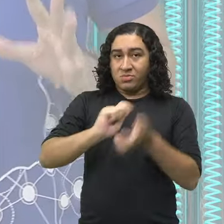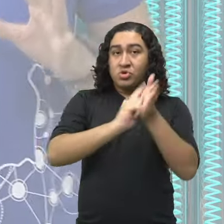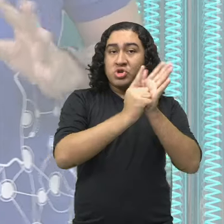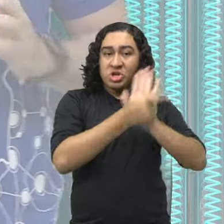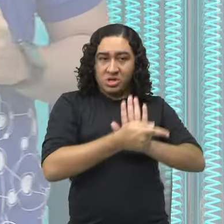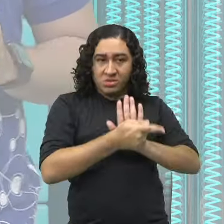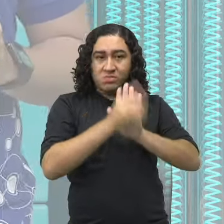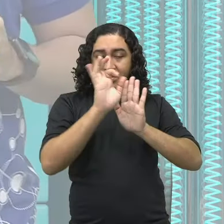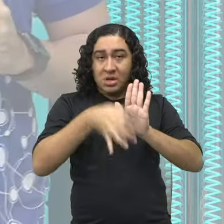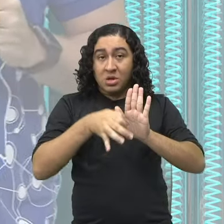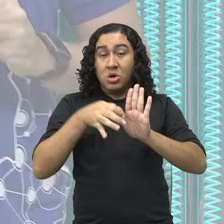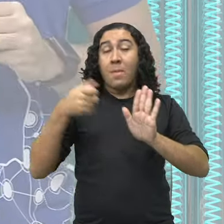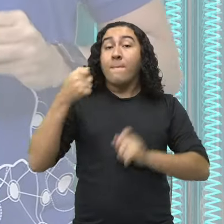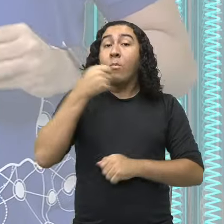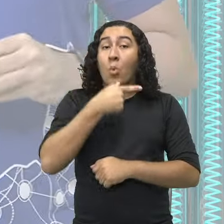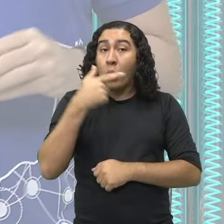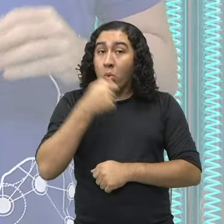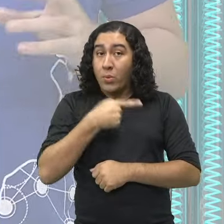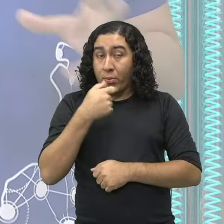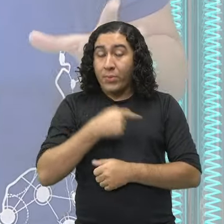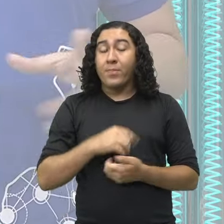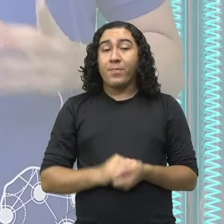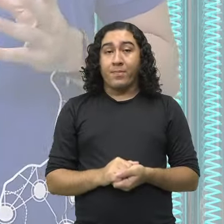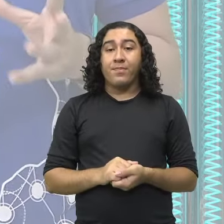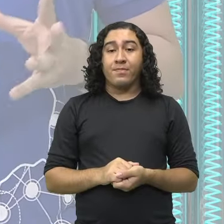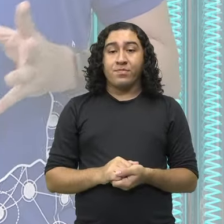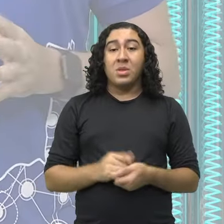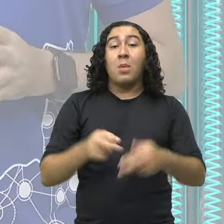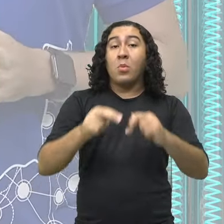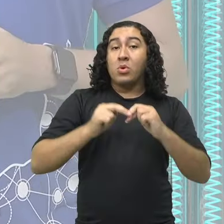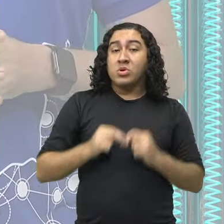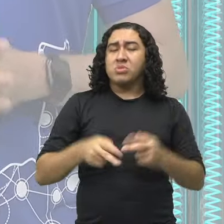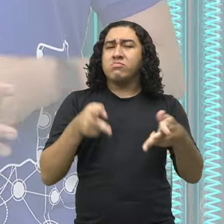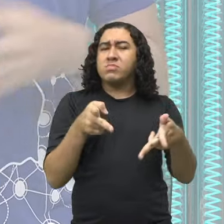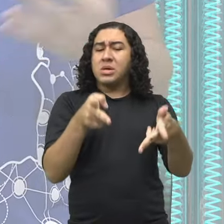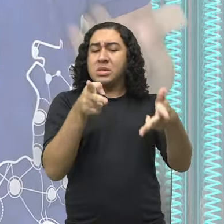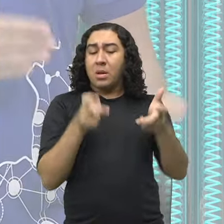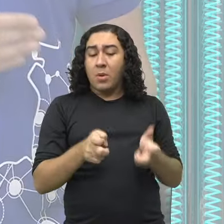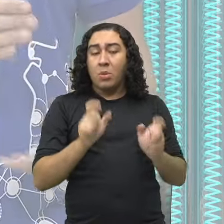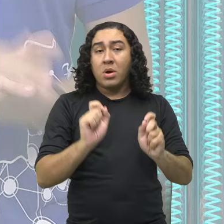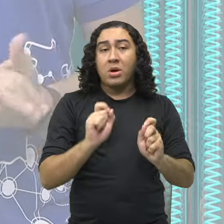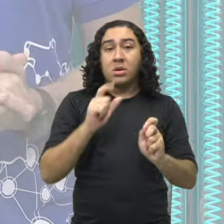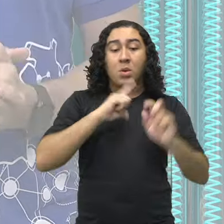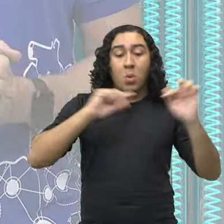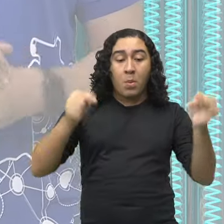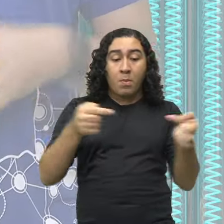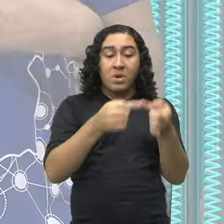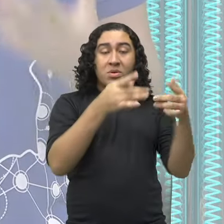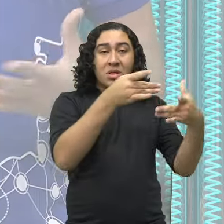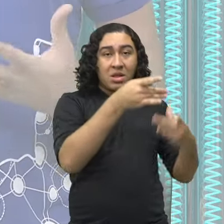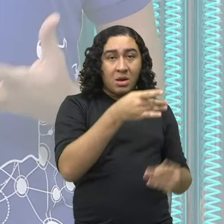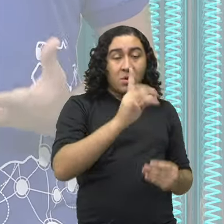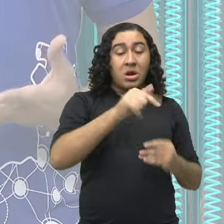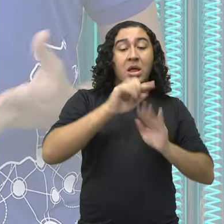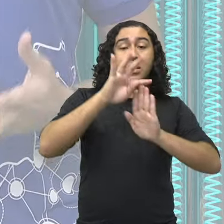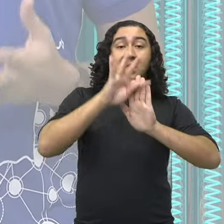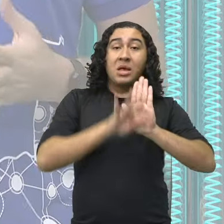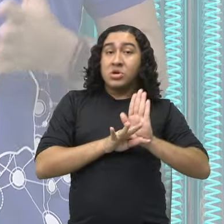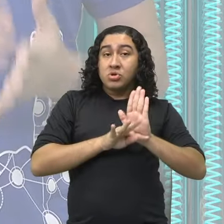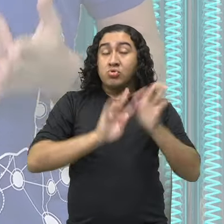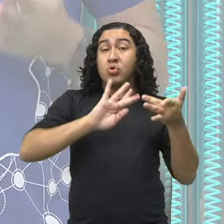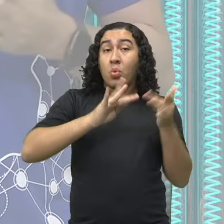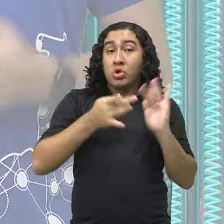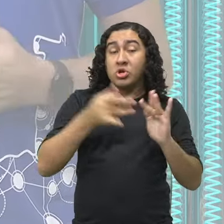Vejam aí que nós estamos falando de humor, Por isso que eu pedi que vocês prestassem atenção, que tem a ver lá com o nosso detalhamento. São textos